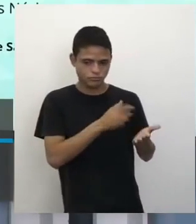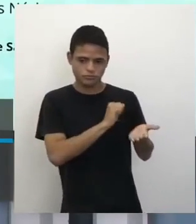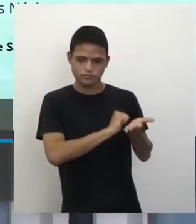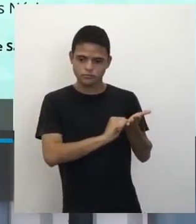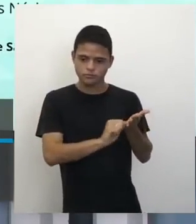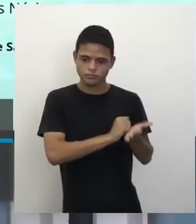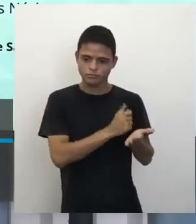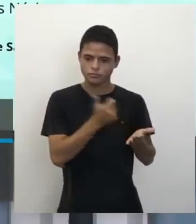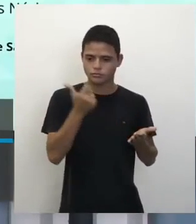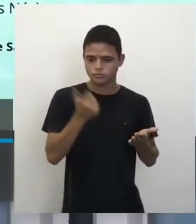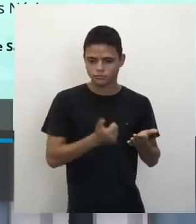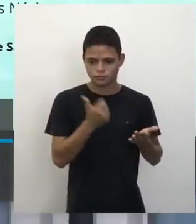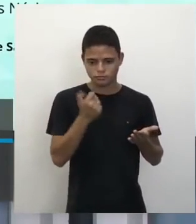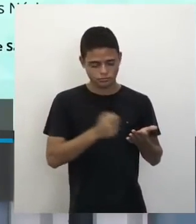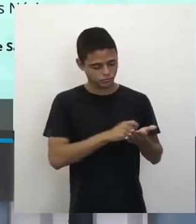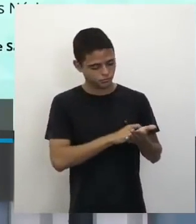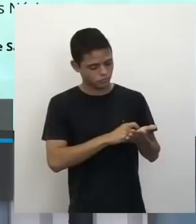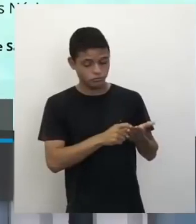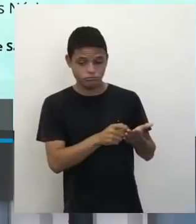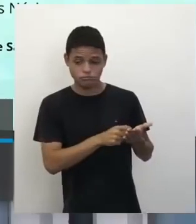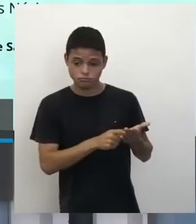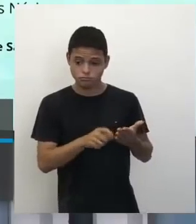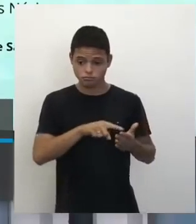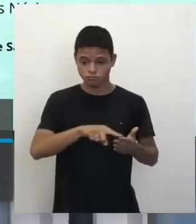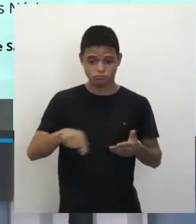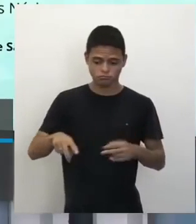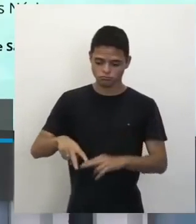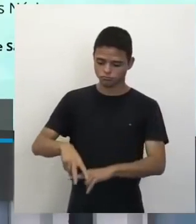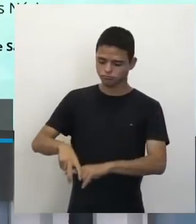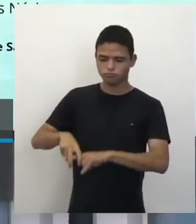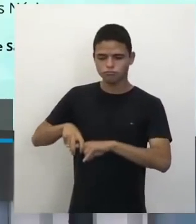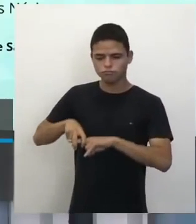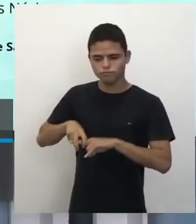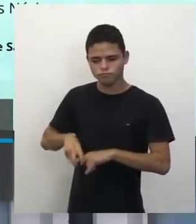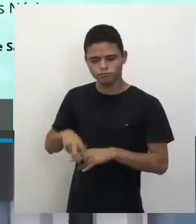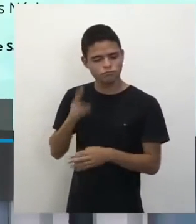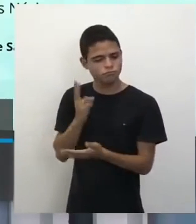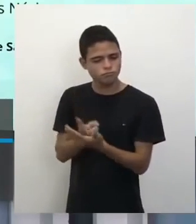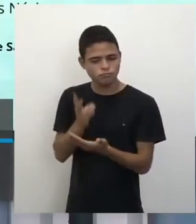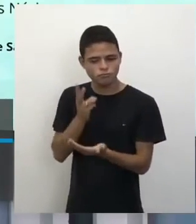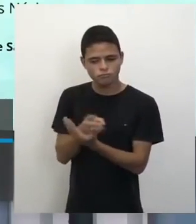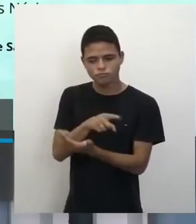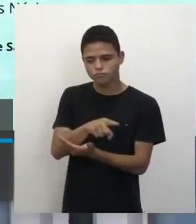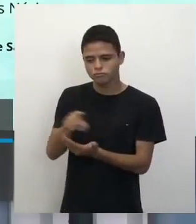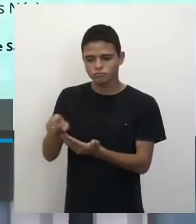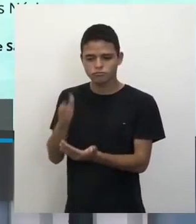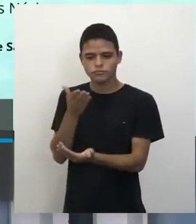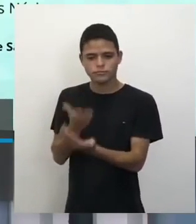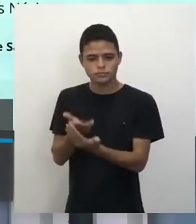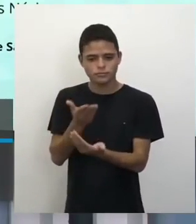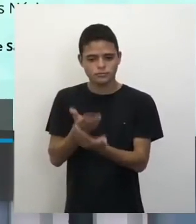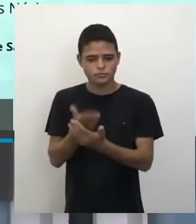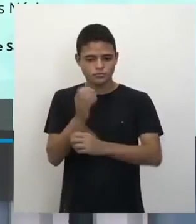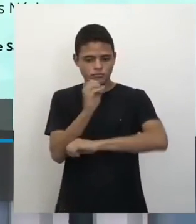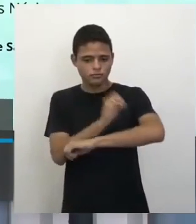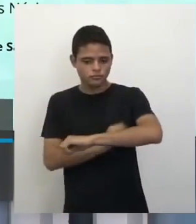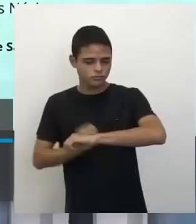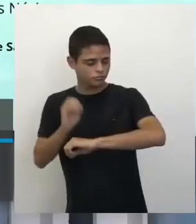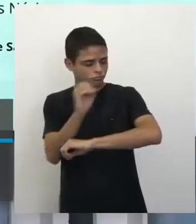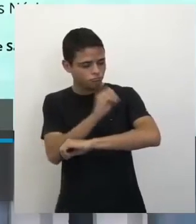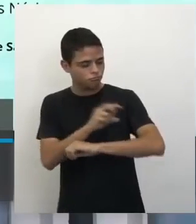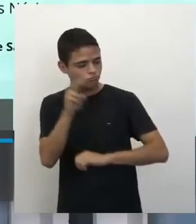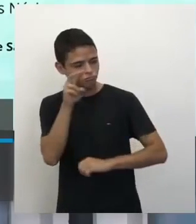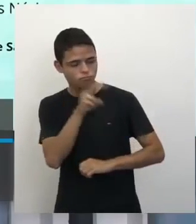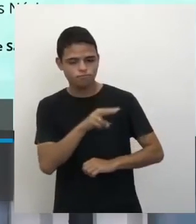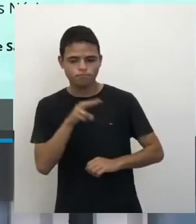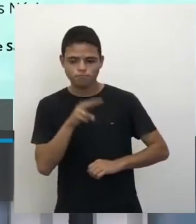o lápis, a caneta. Ajeite o lugarzinho que você todos os dias estuda aqui pelas aulas do Centro de Mídias